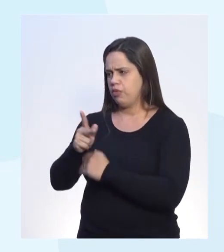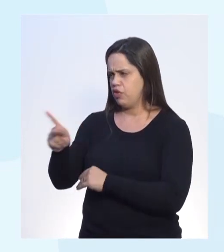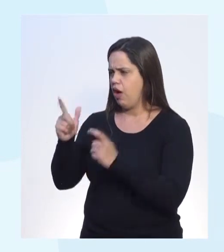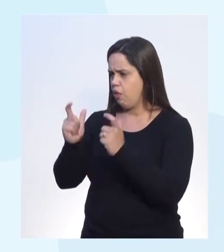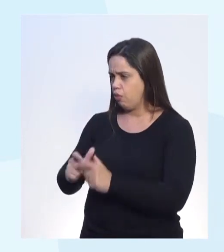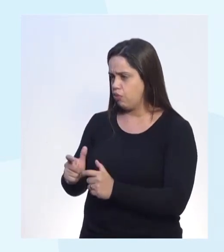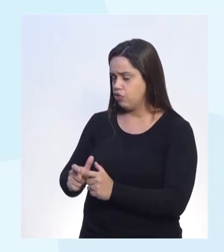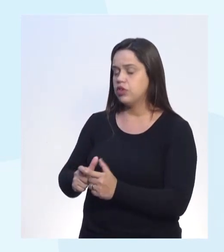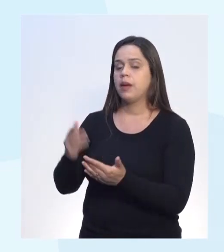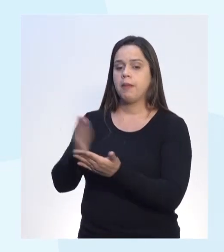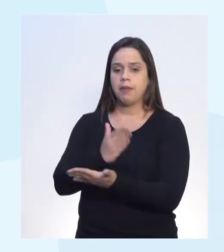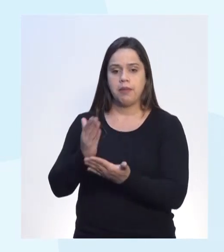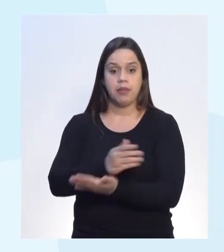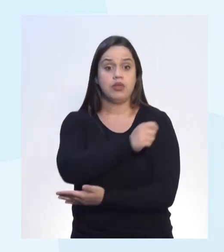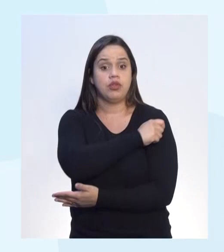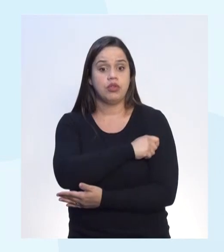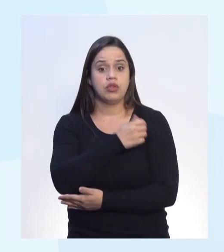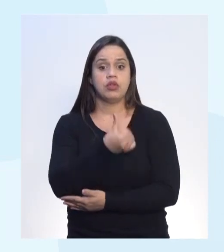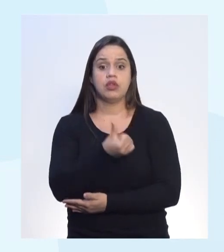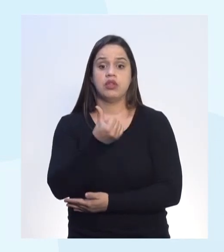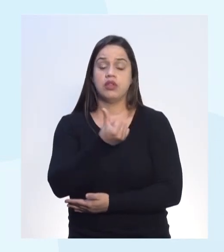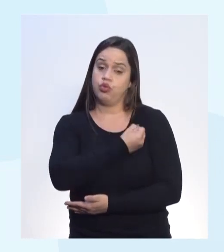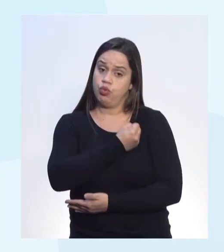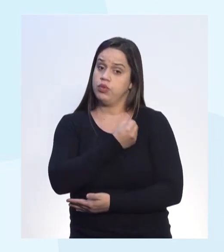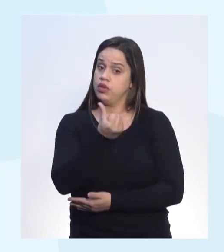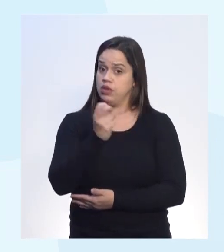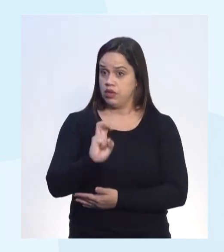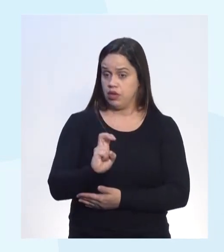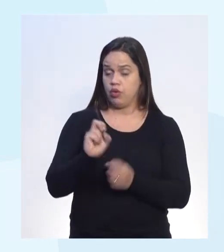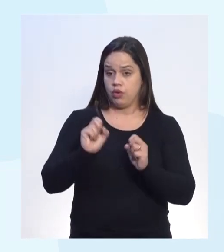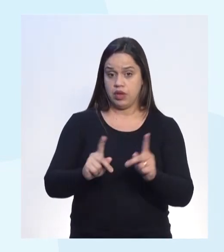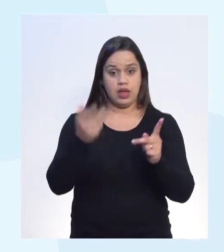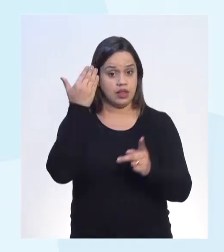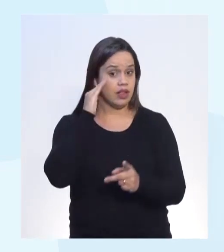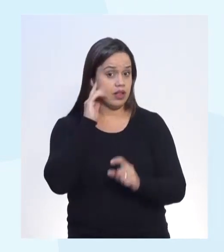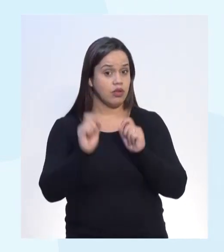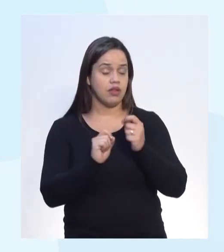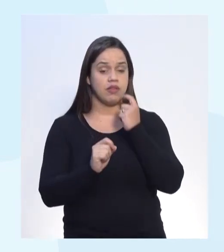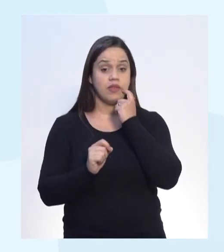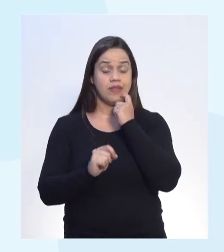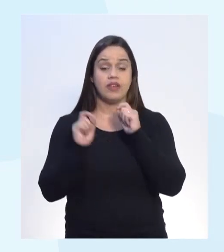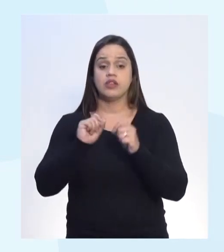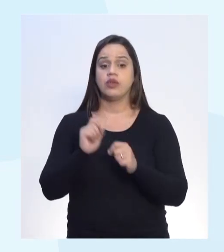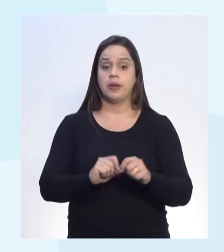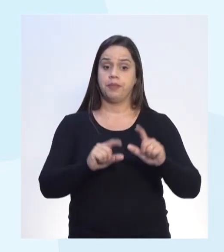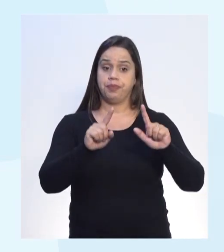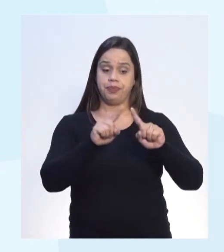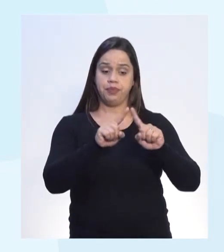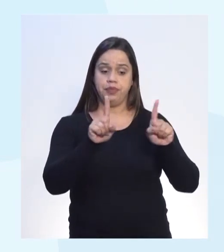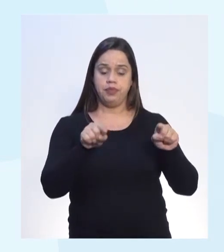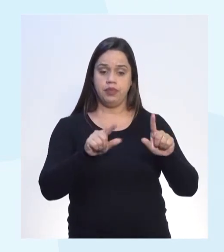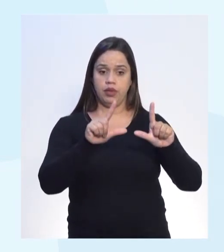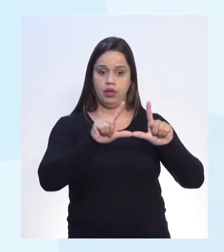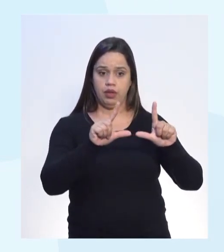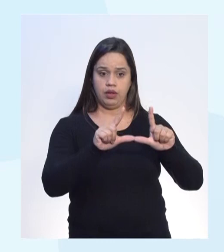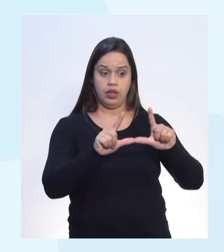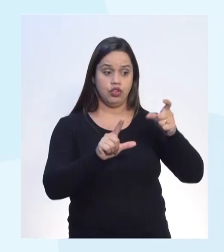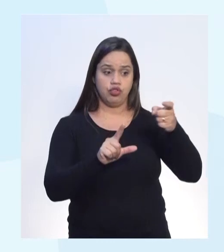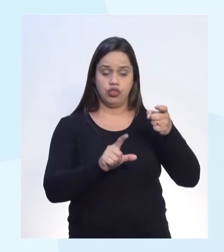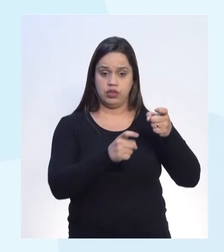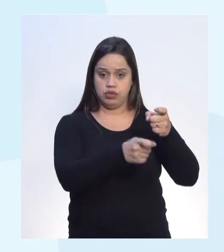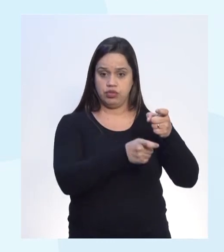página 65. Legal, página 65. Entenderam a ideia? Então, ela vai pegar, é um quadrado ali, né? Dimensões x e